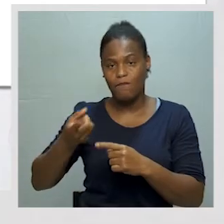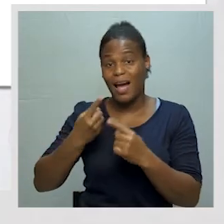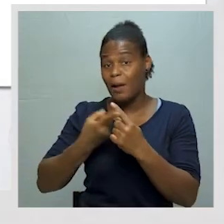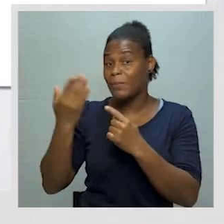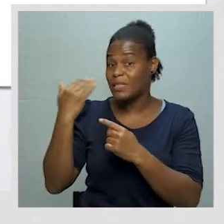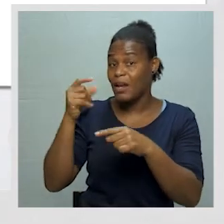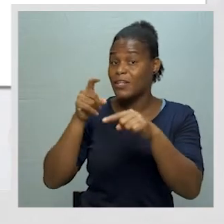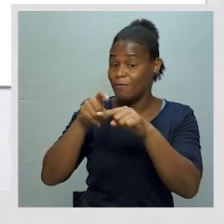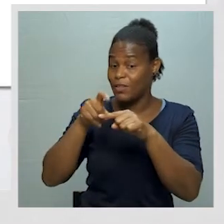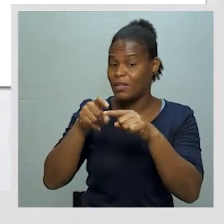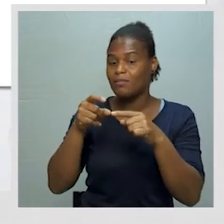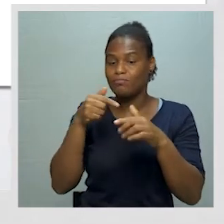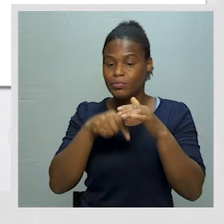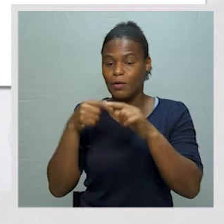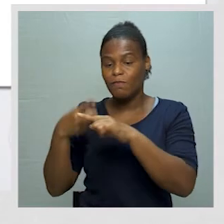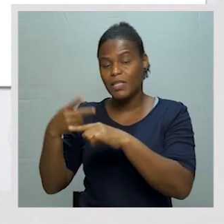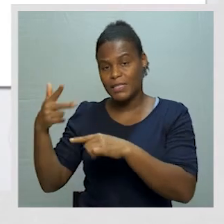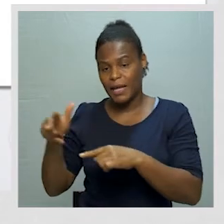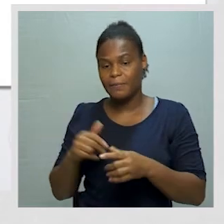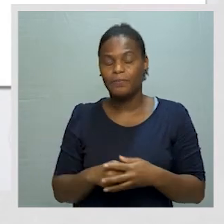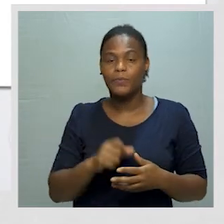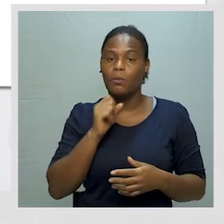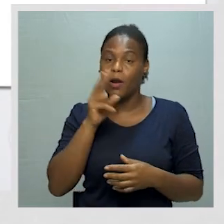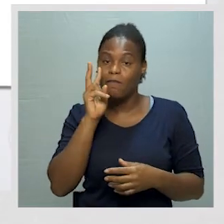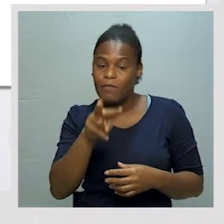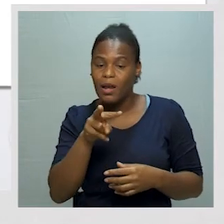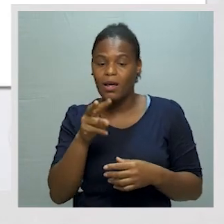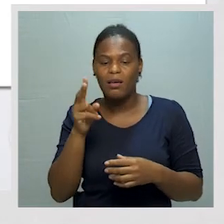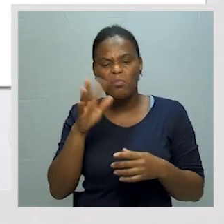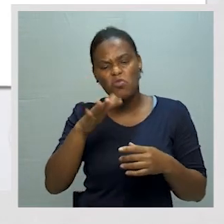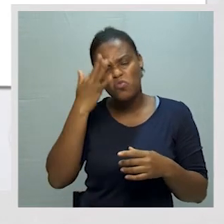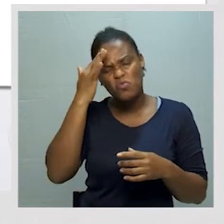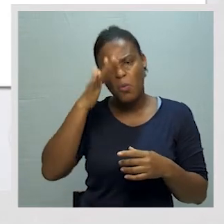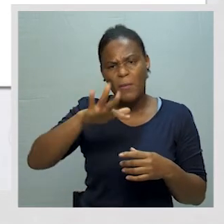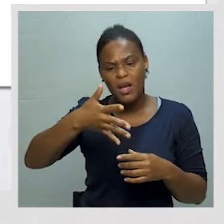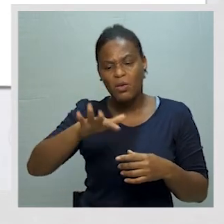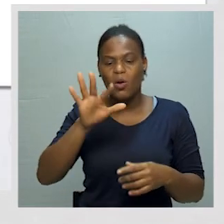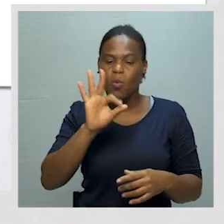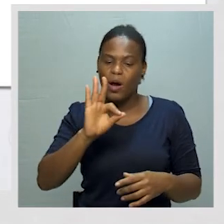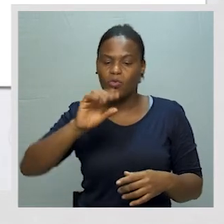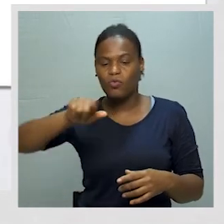158.699, a dividir por esse valor, multiplicado por 100, vocês podem ver que dá um valor aproximado de